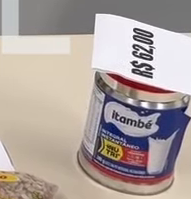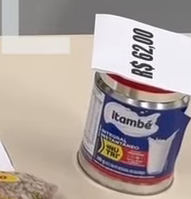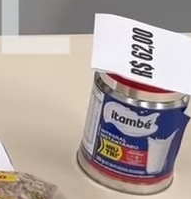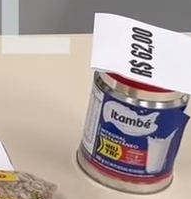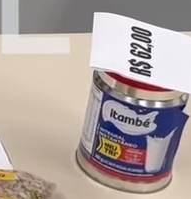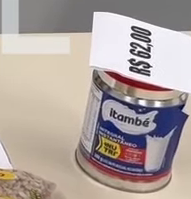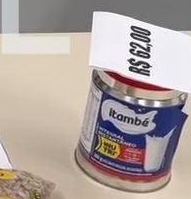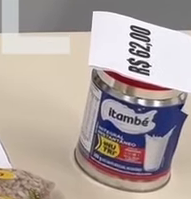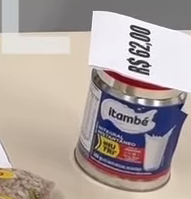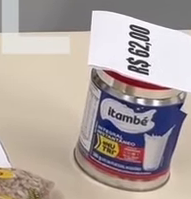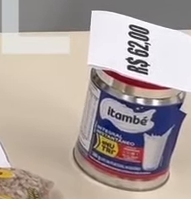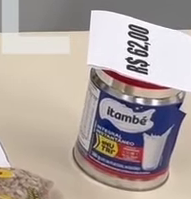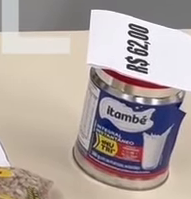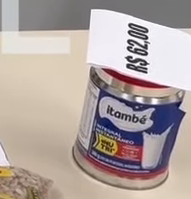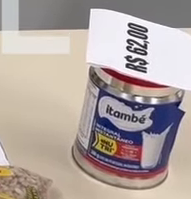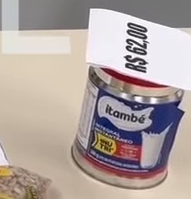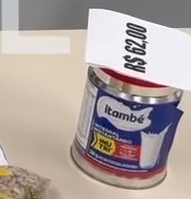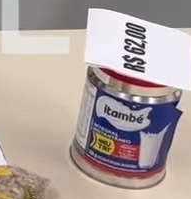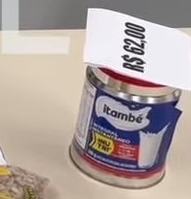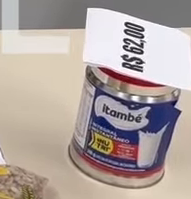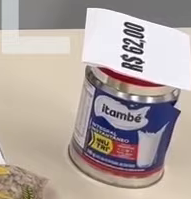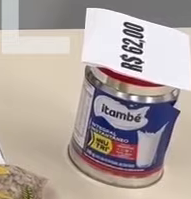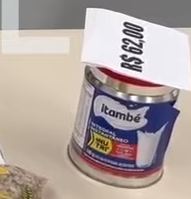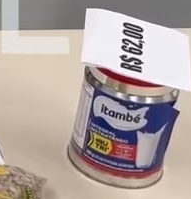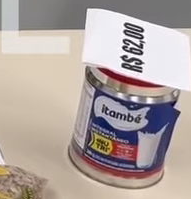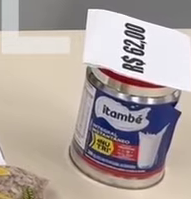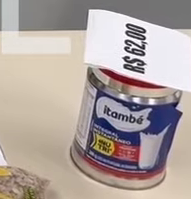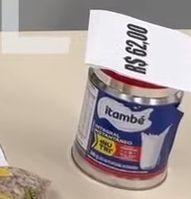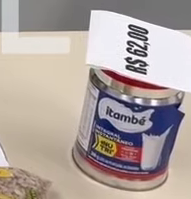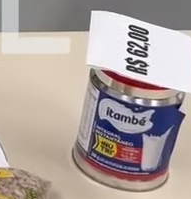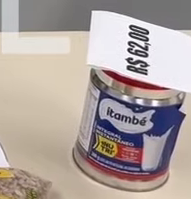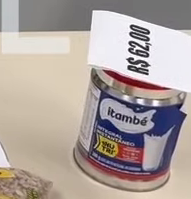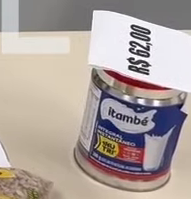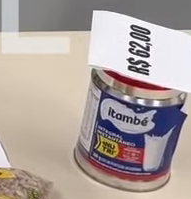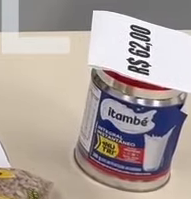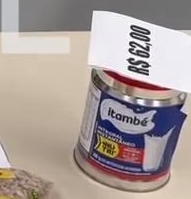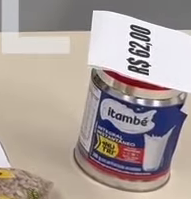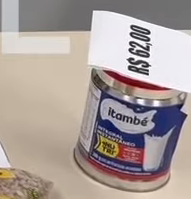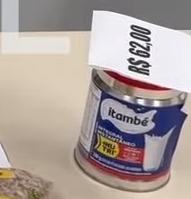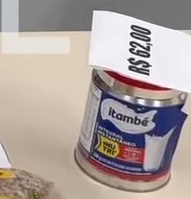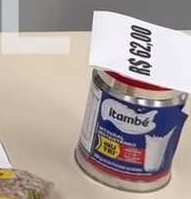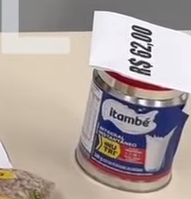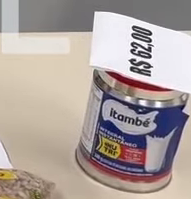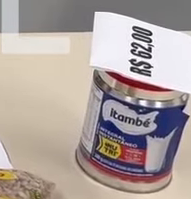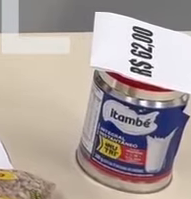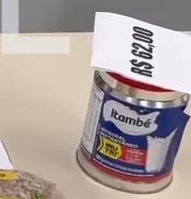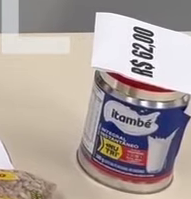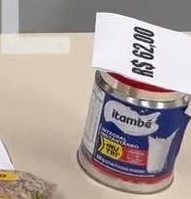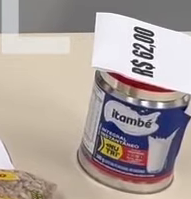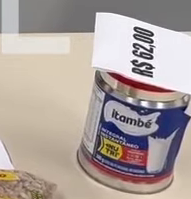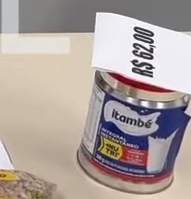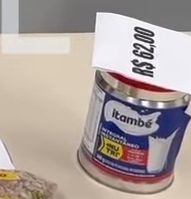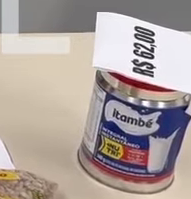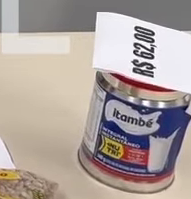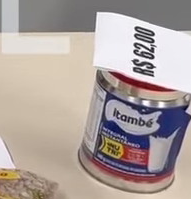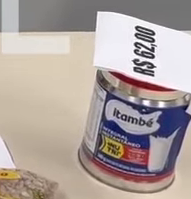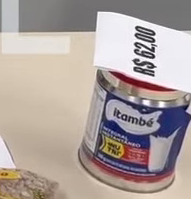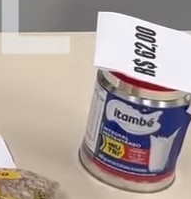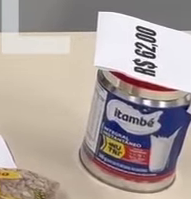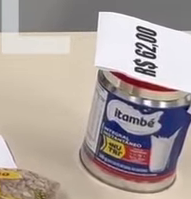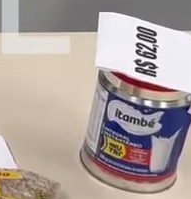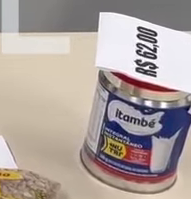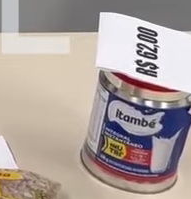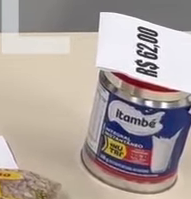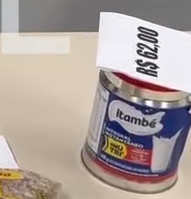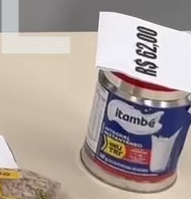Tom as devidas Providência que isso aqui no Mimo fo super faturamento e a gente tem que descobrir quem foi ess Caná que fez isso aqui com o povo brasileiro porque isso aqui tudo